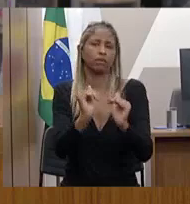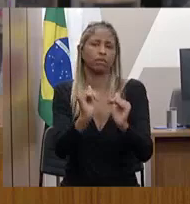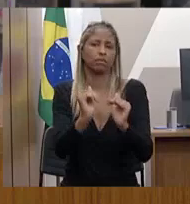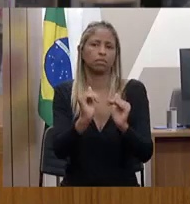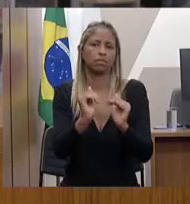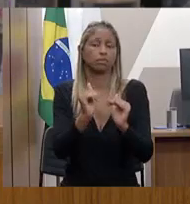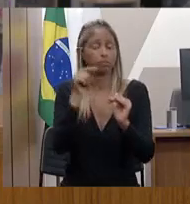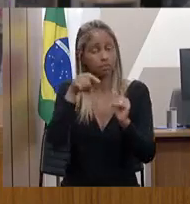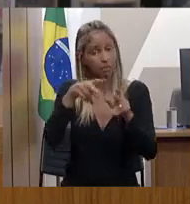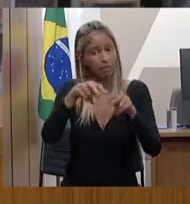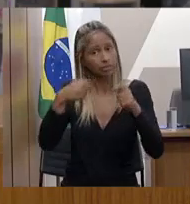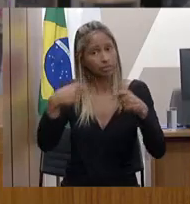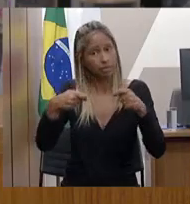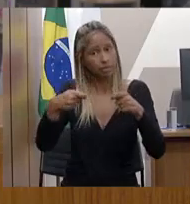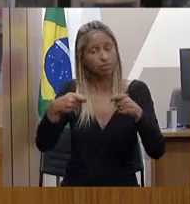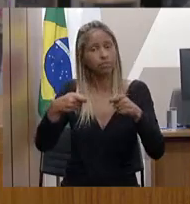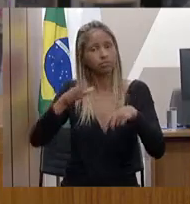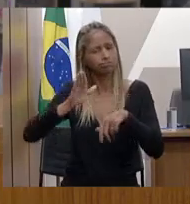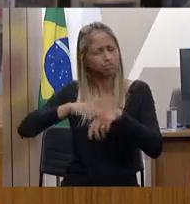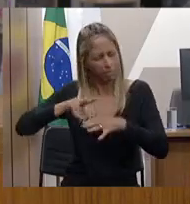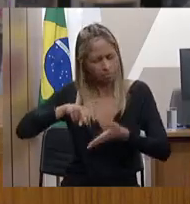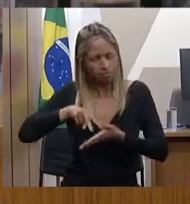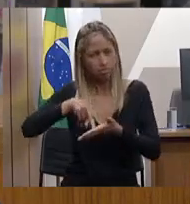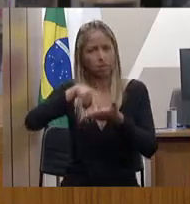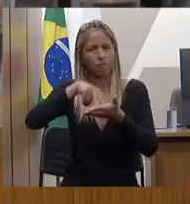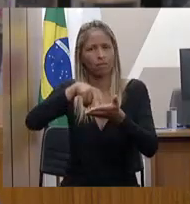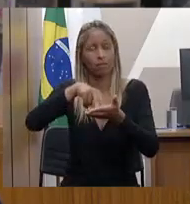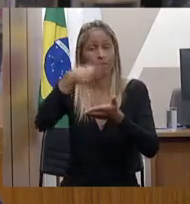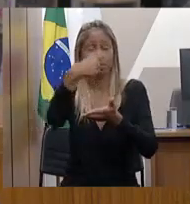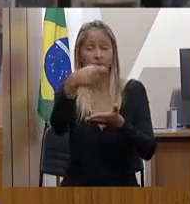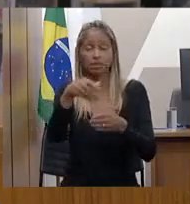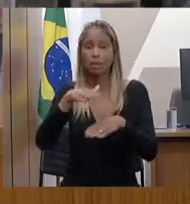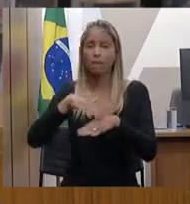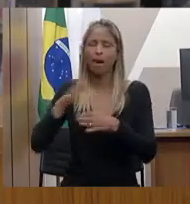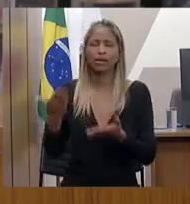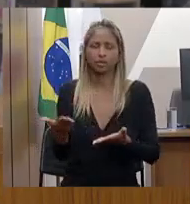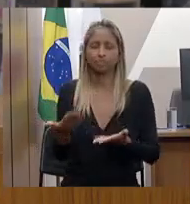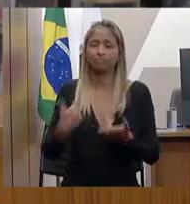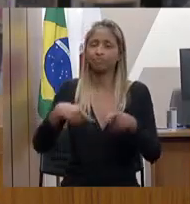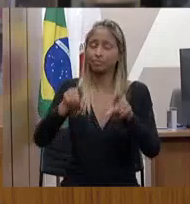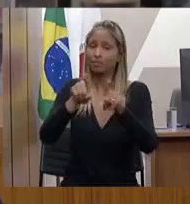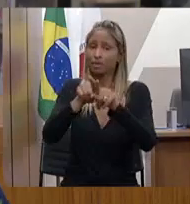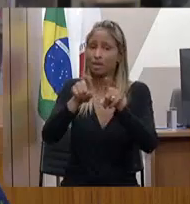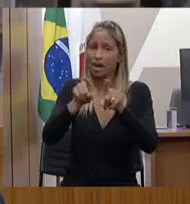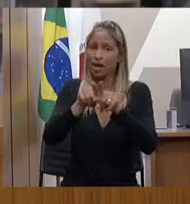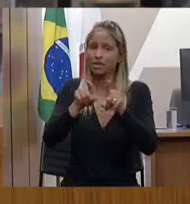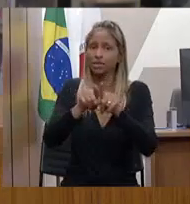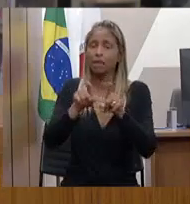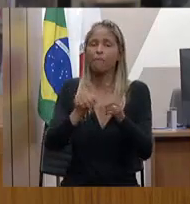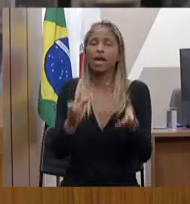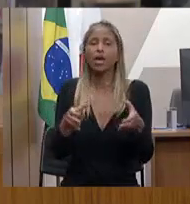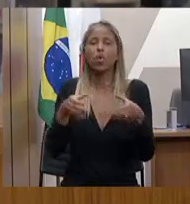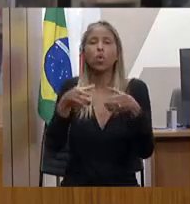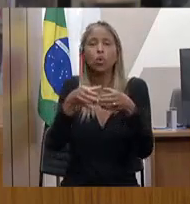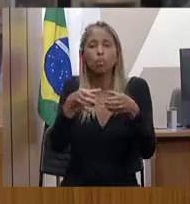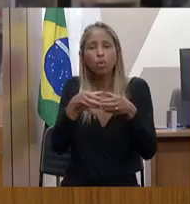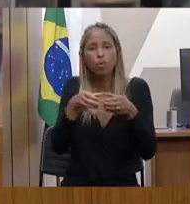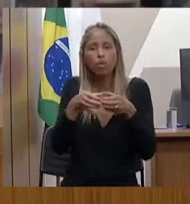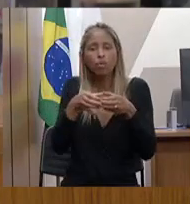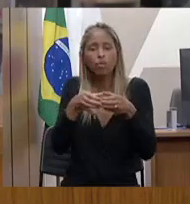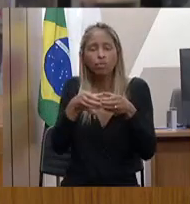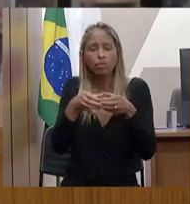E para isso a gente precisa de caminhar mais é preciso que a gente né também né institui uma comissão